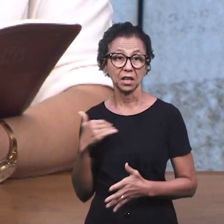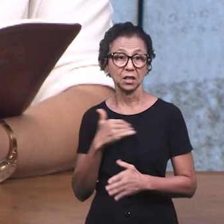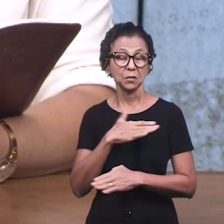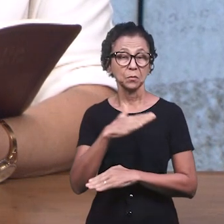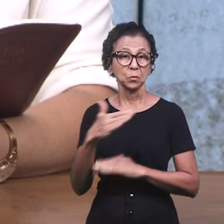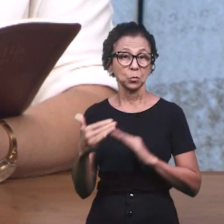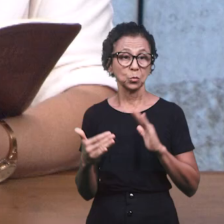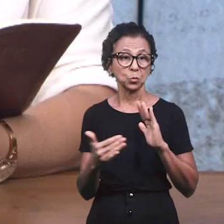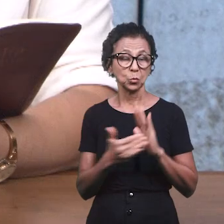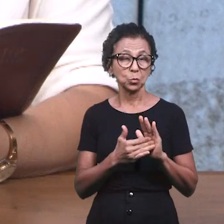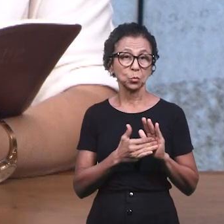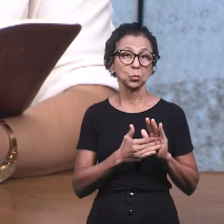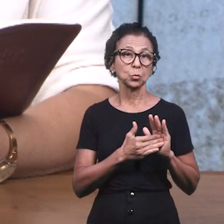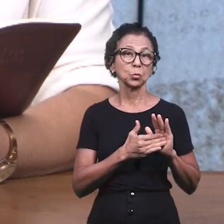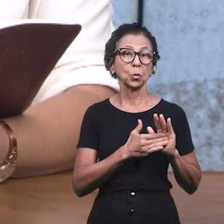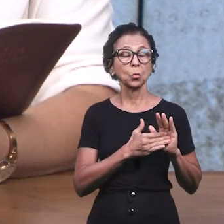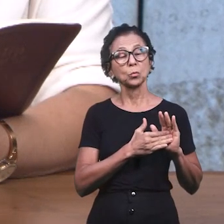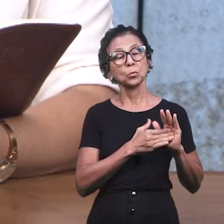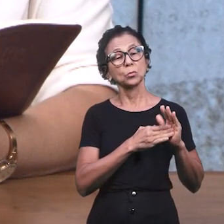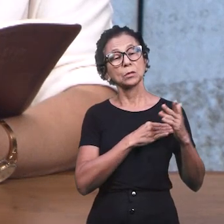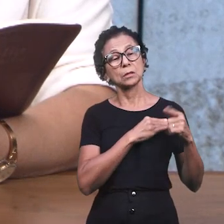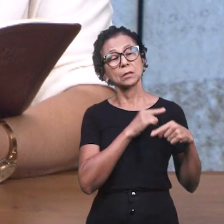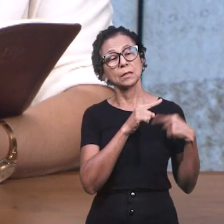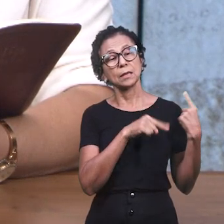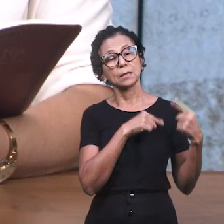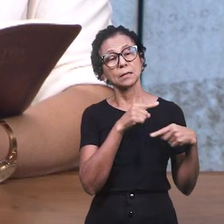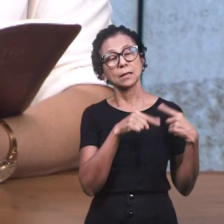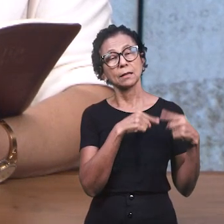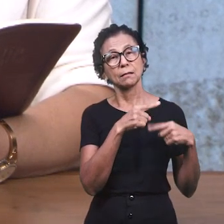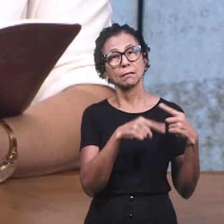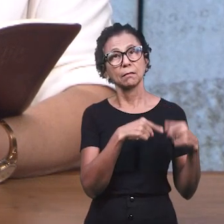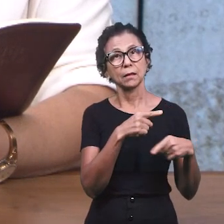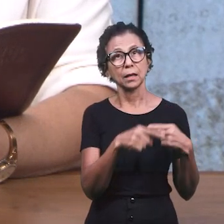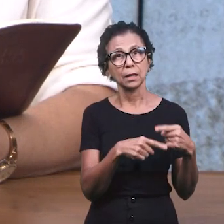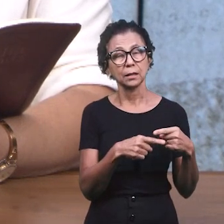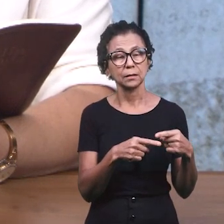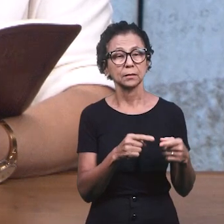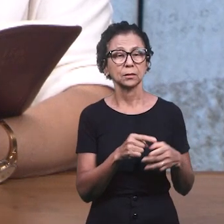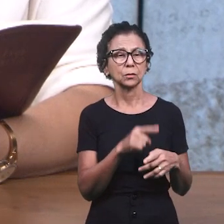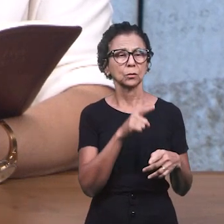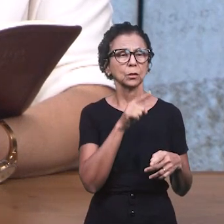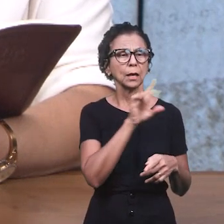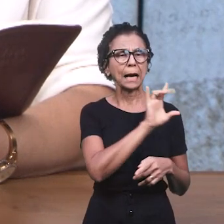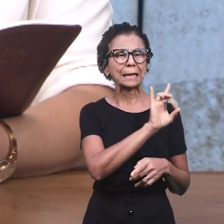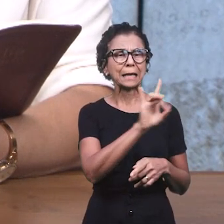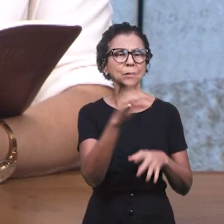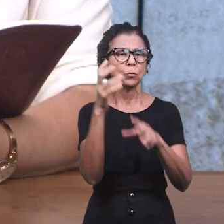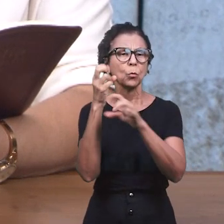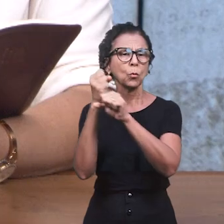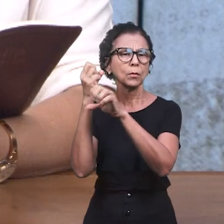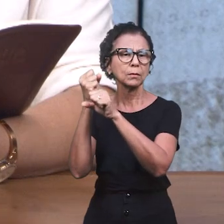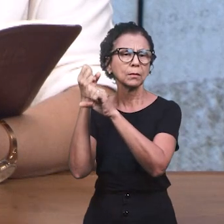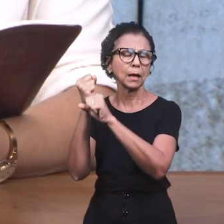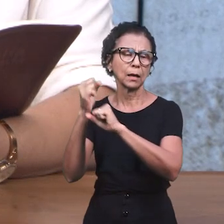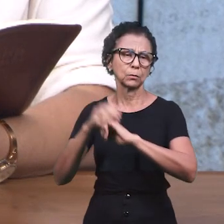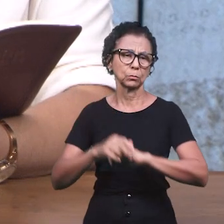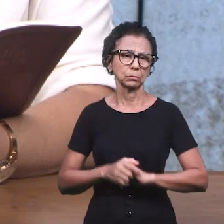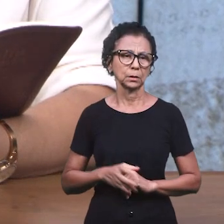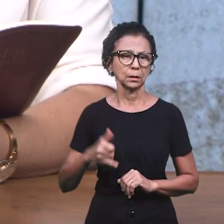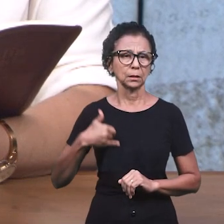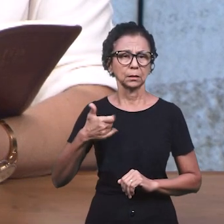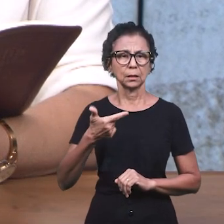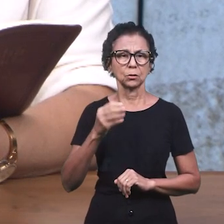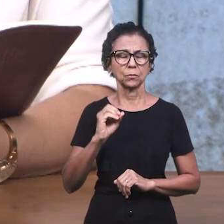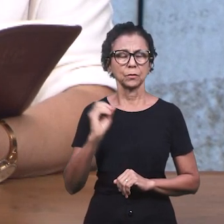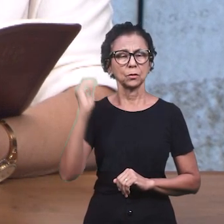vós foram contados, segundo toda a vossa conta, de 20 anos e para cima, os